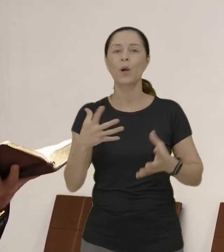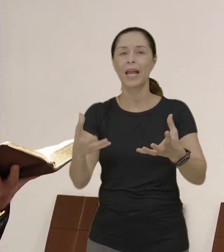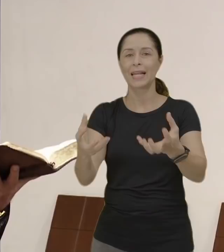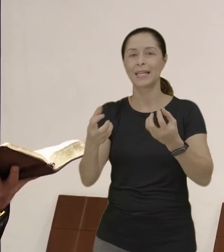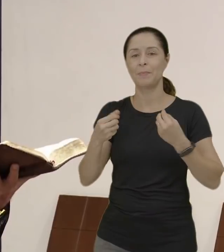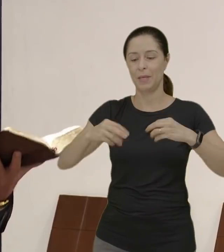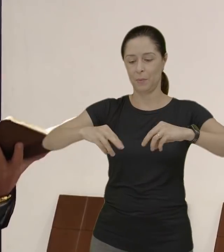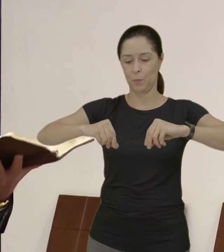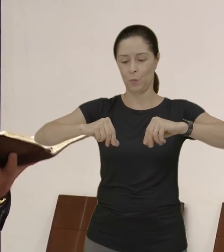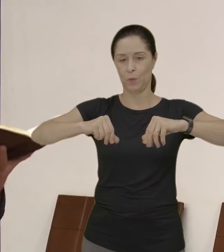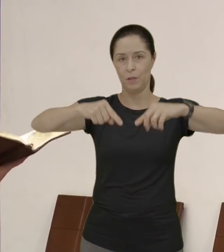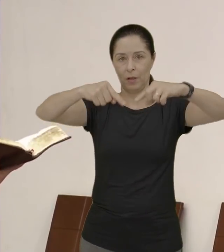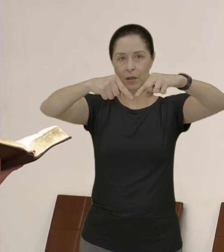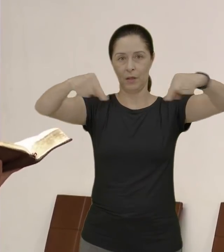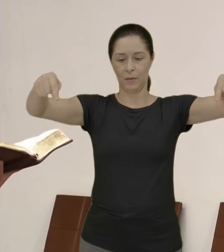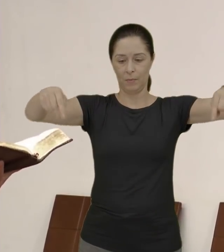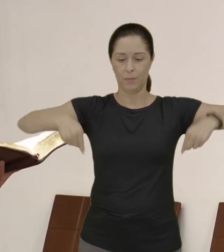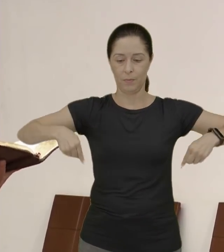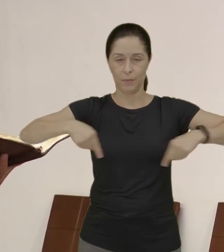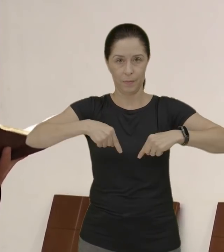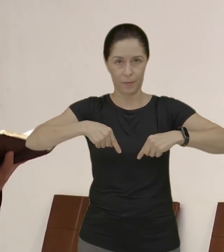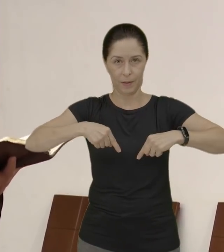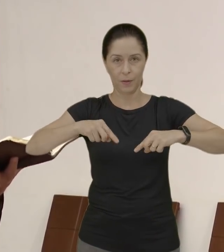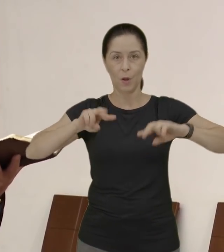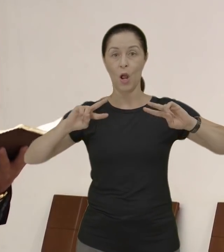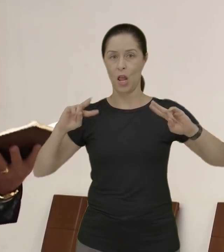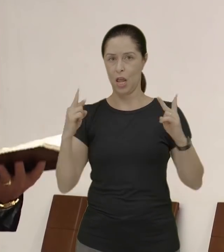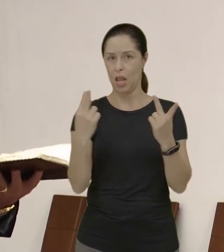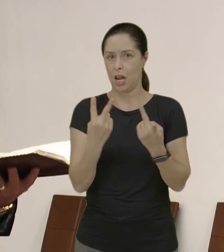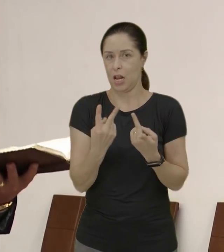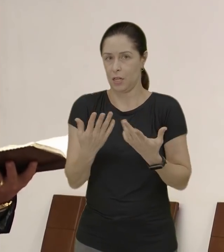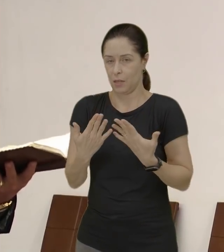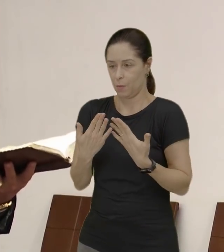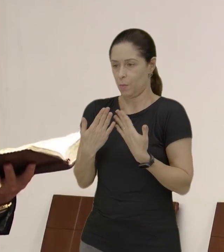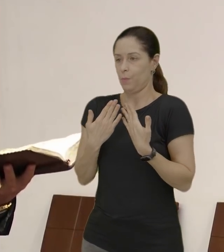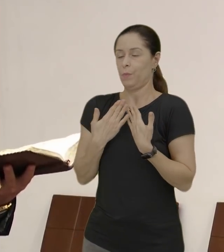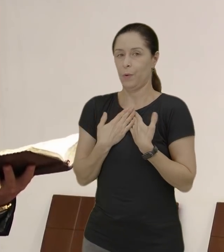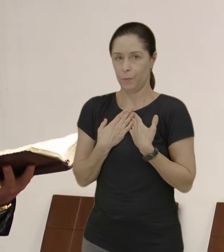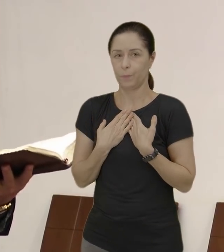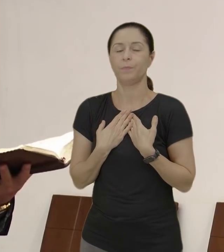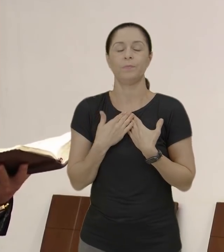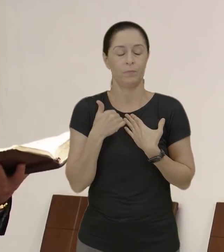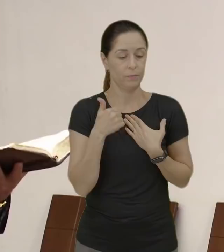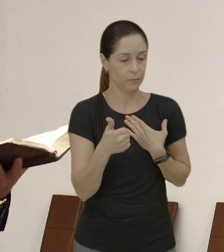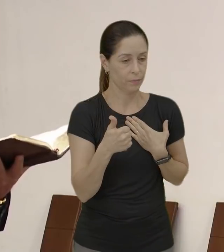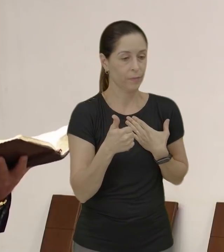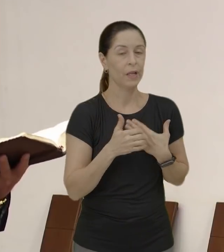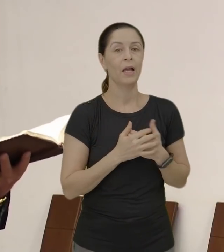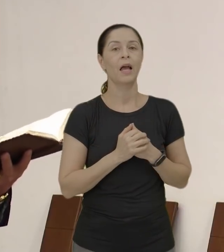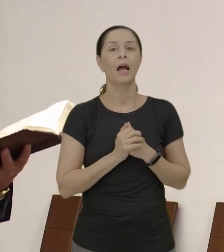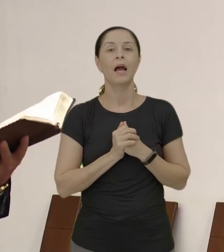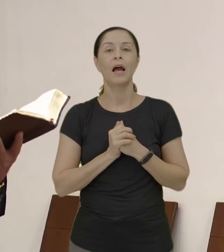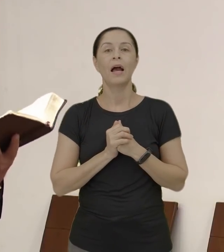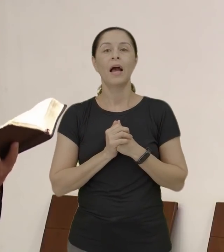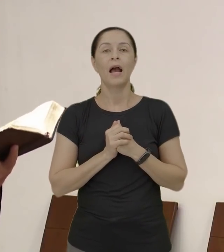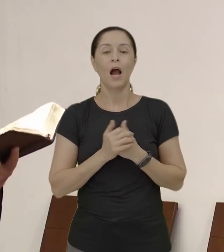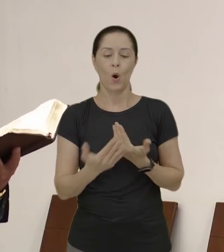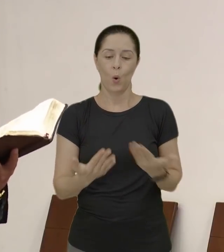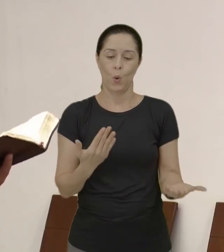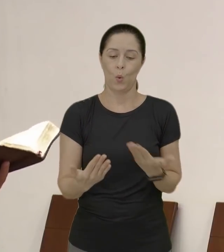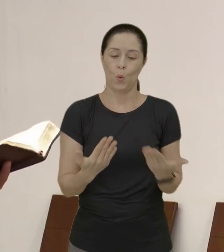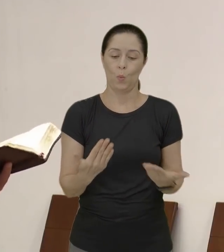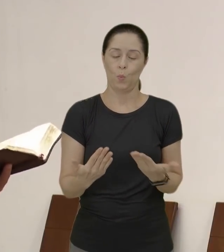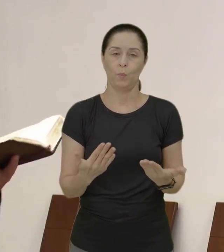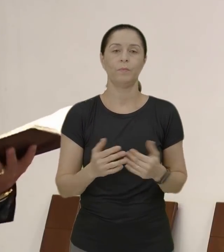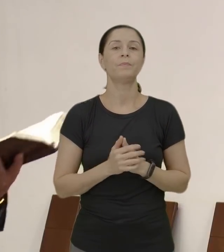terreno, você recebeu por herança. A salvação é uma dádiva de Deus. Agora você pode pegar esse terreno